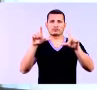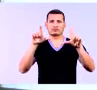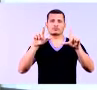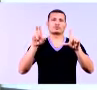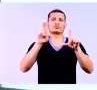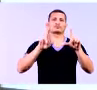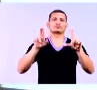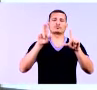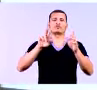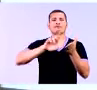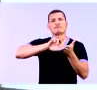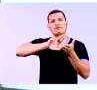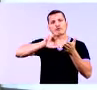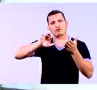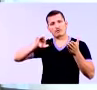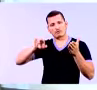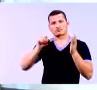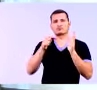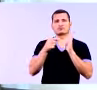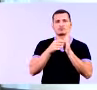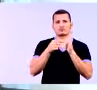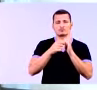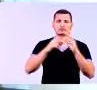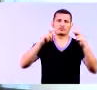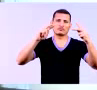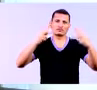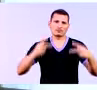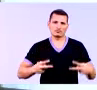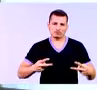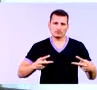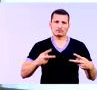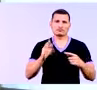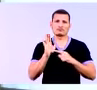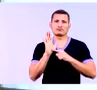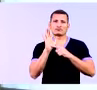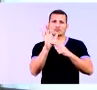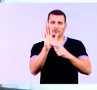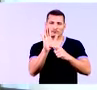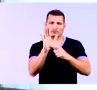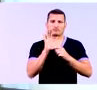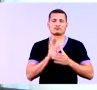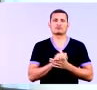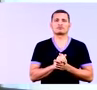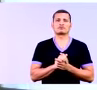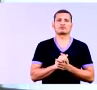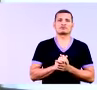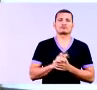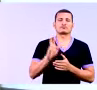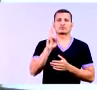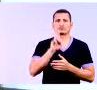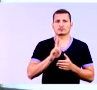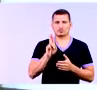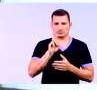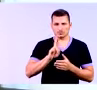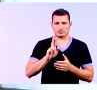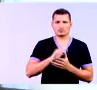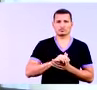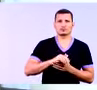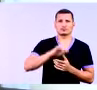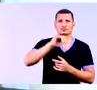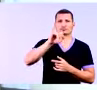diversos recursos. Utilizou o HTML para exibir, renderizar isso para o usuário. Utilizou